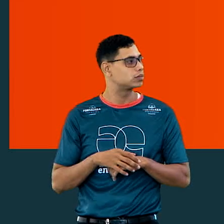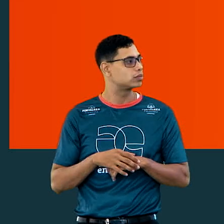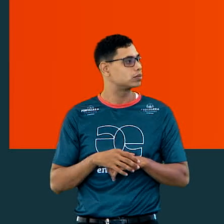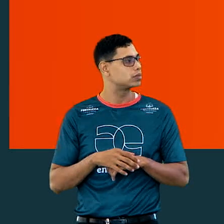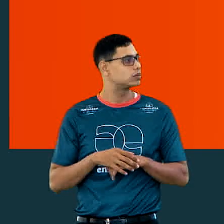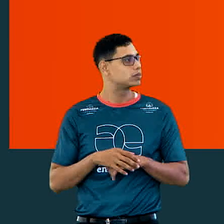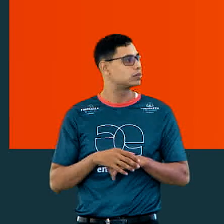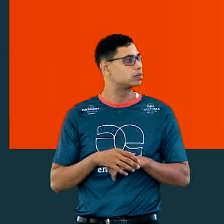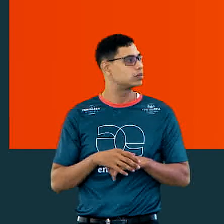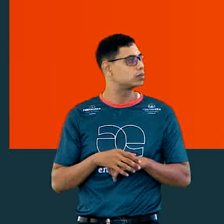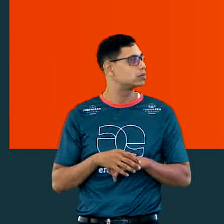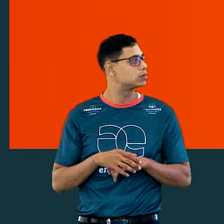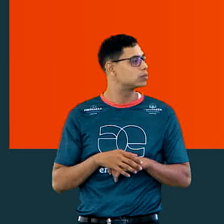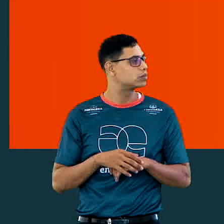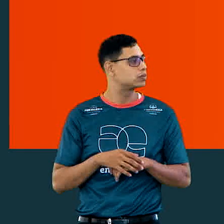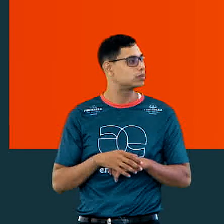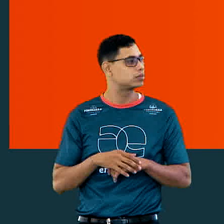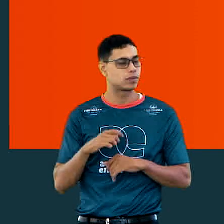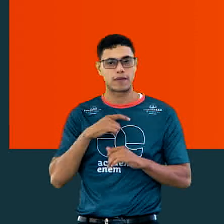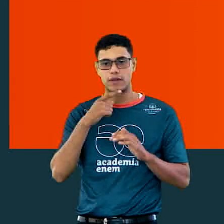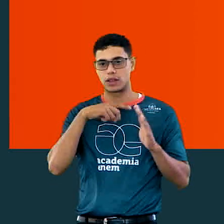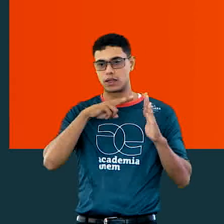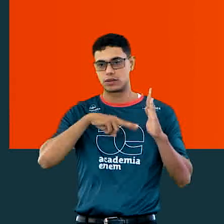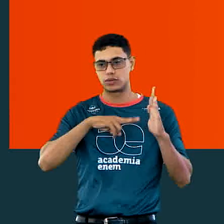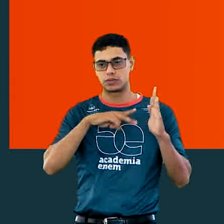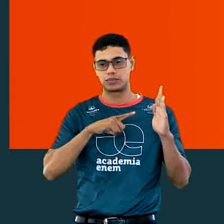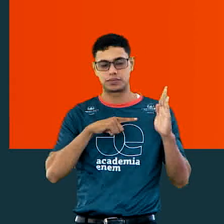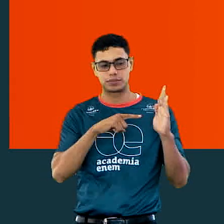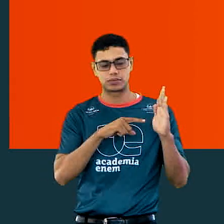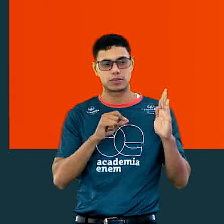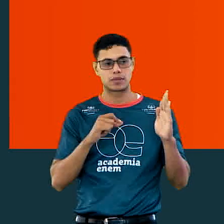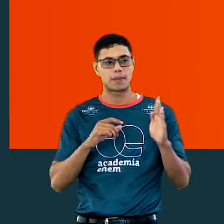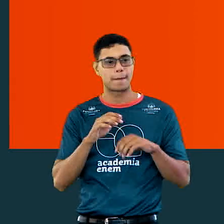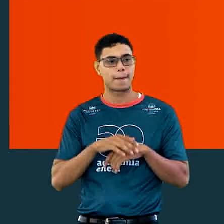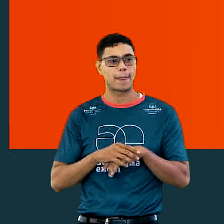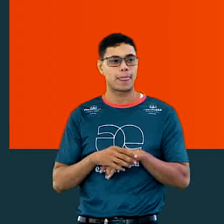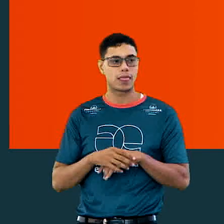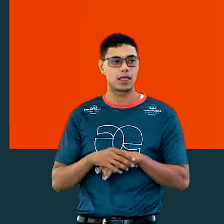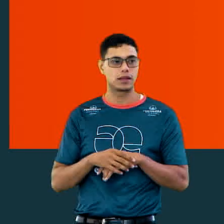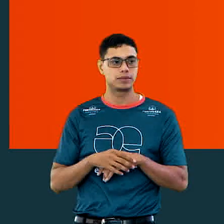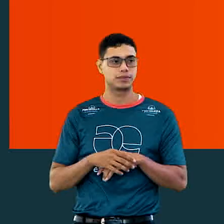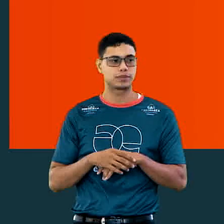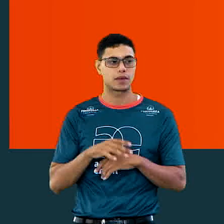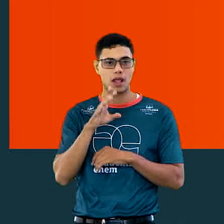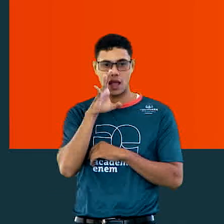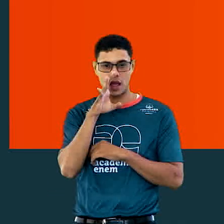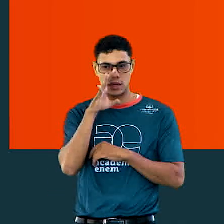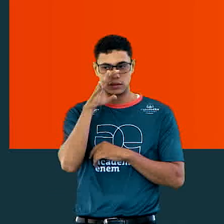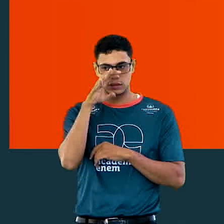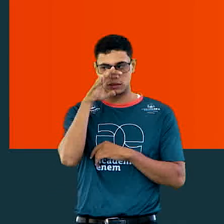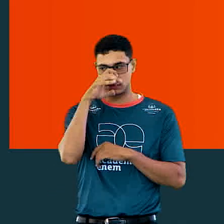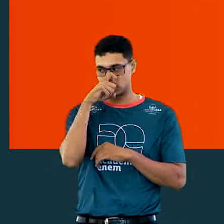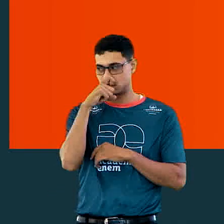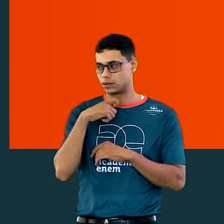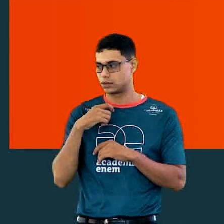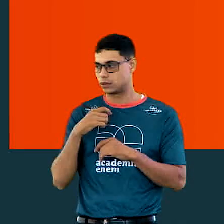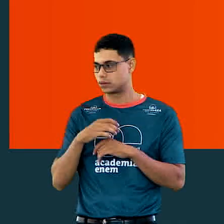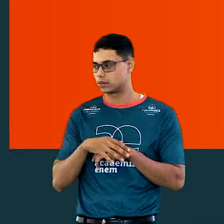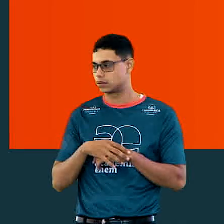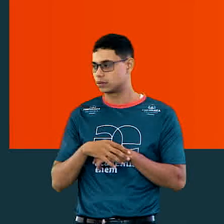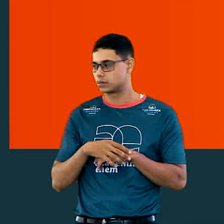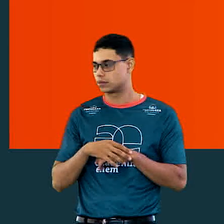ó. Se você olhar aqui no texto, ó, ele diz aqui, ó, a resistência elétrica nominal